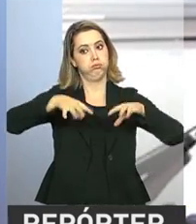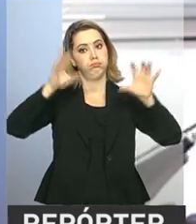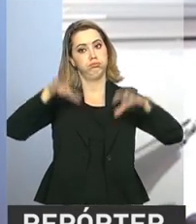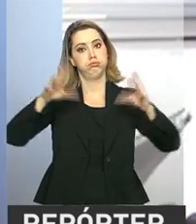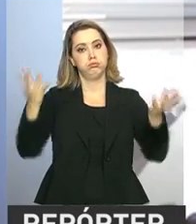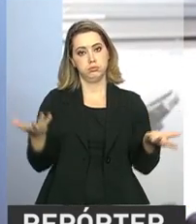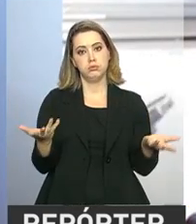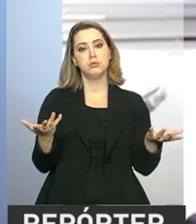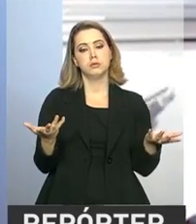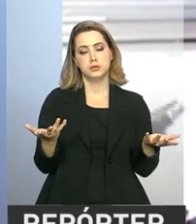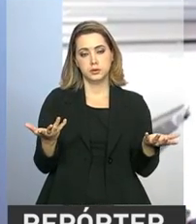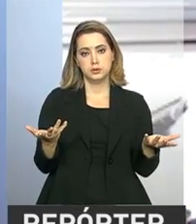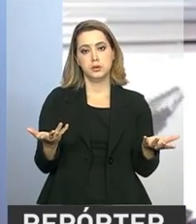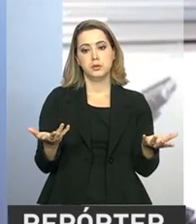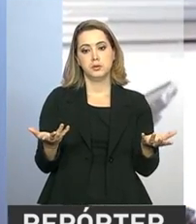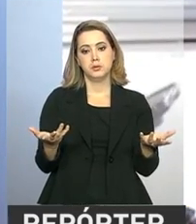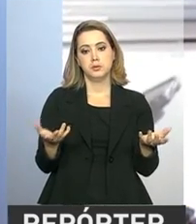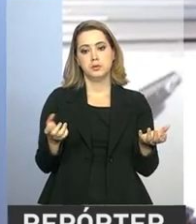vai